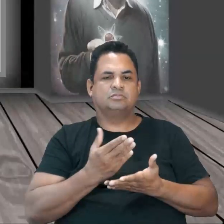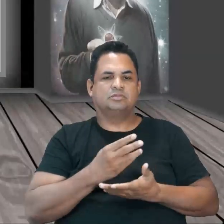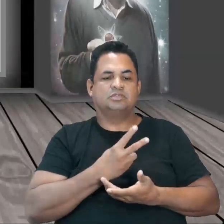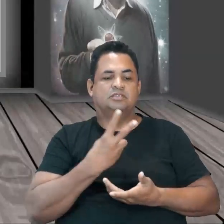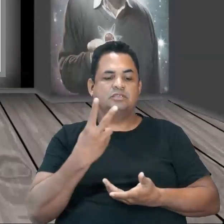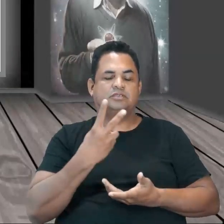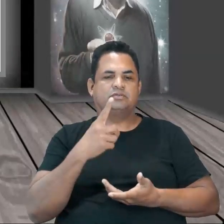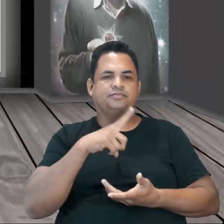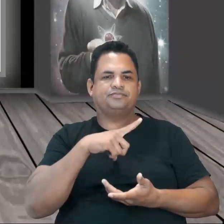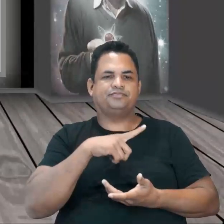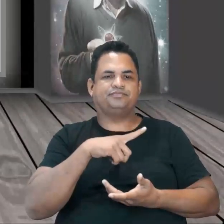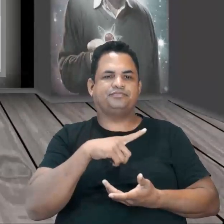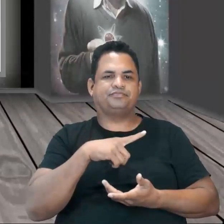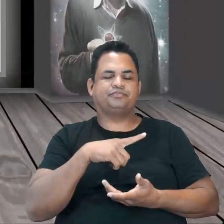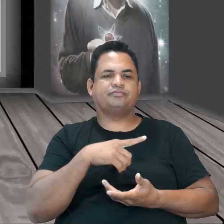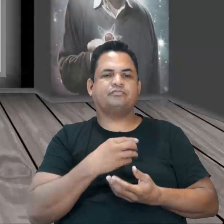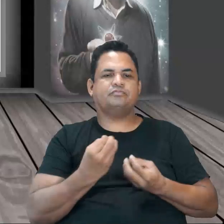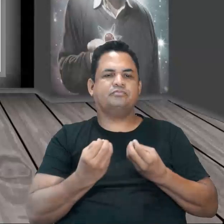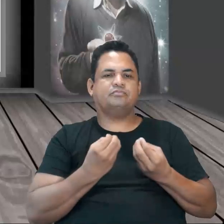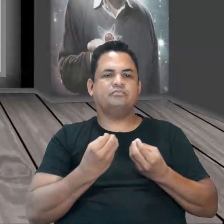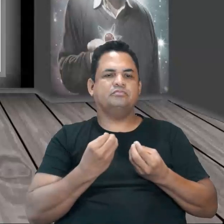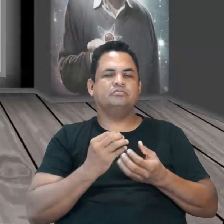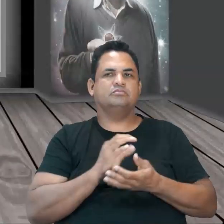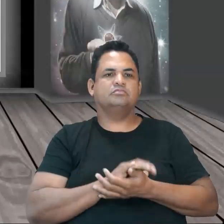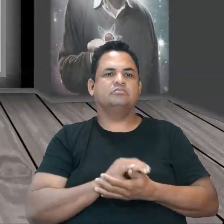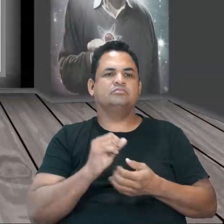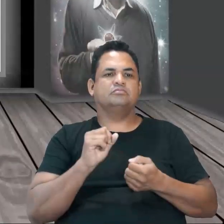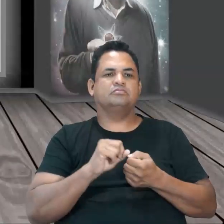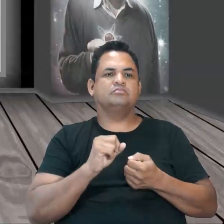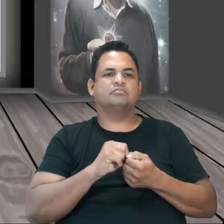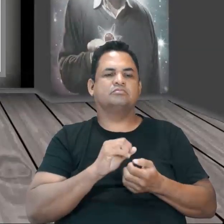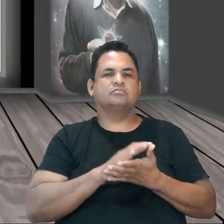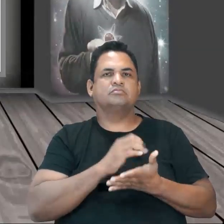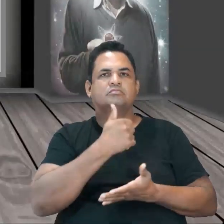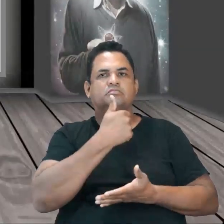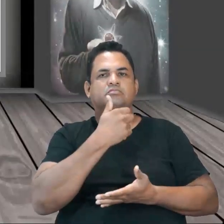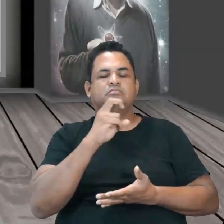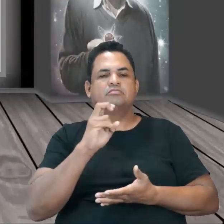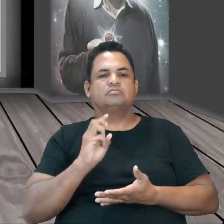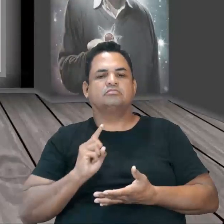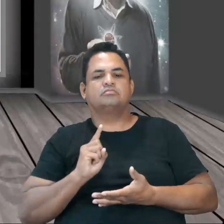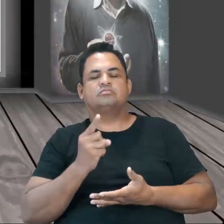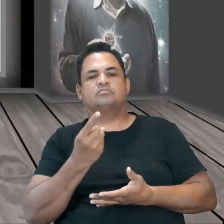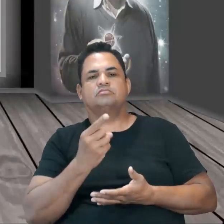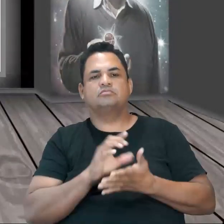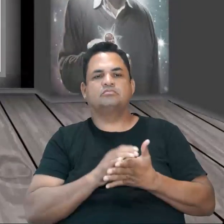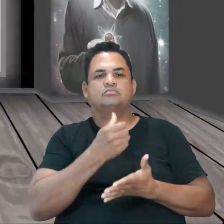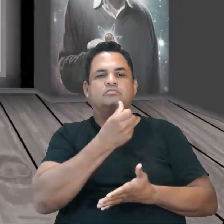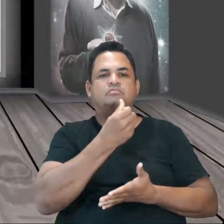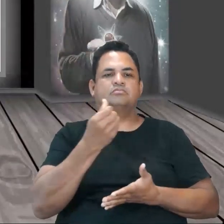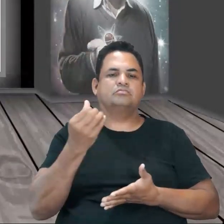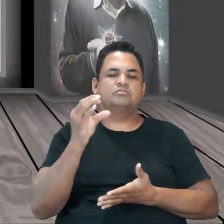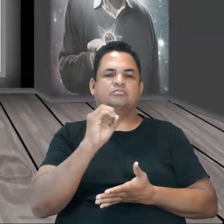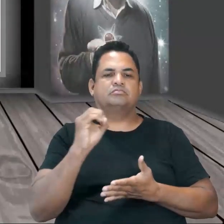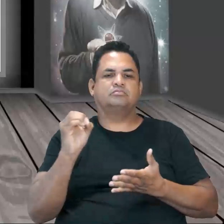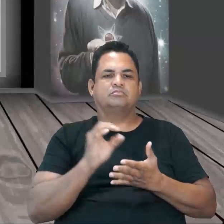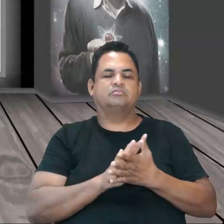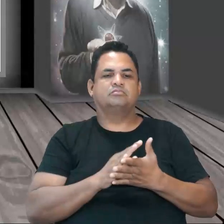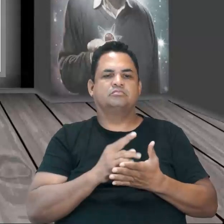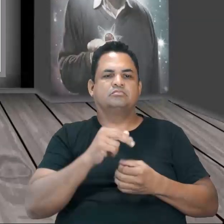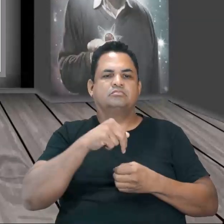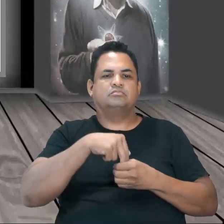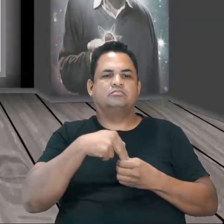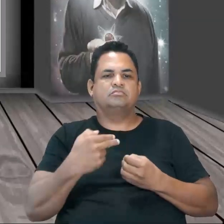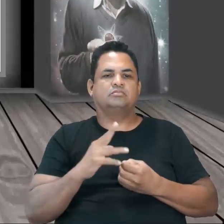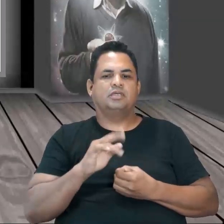que eu faço isso se fosse 15 mil? Outra fosse 600. O que você faz? Você neutraliza 600